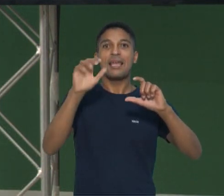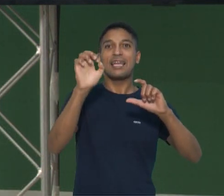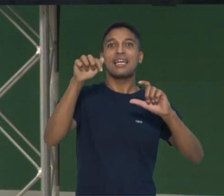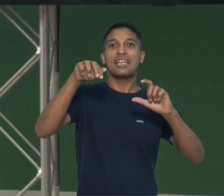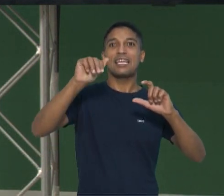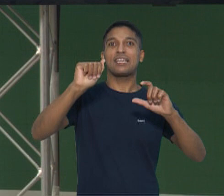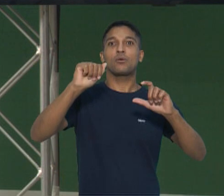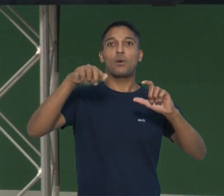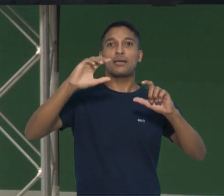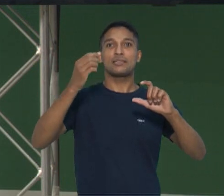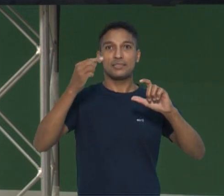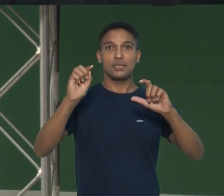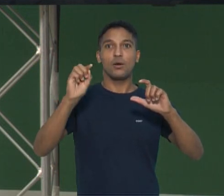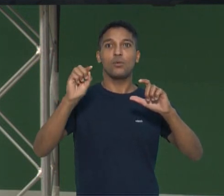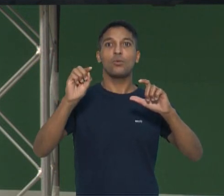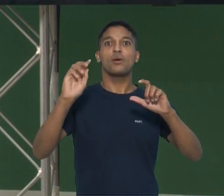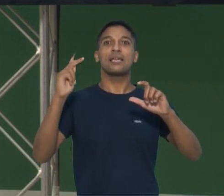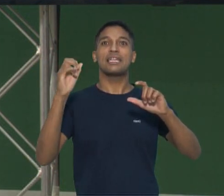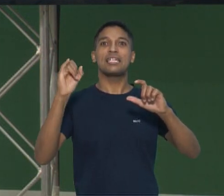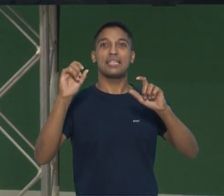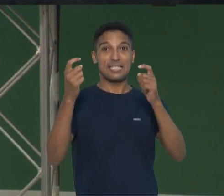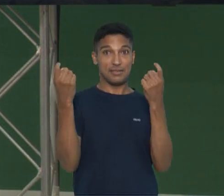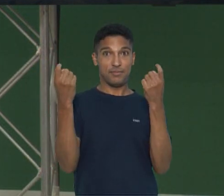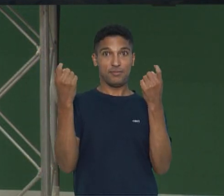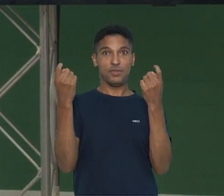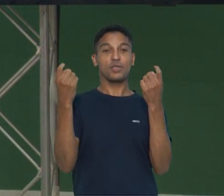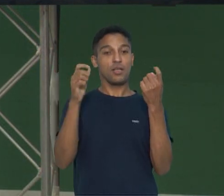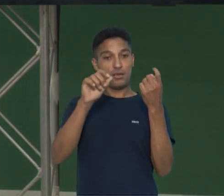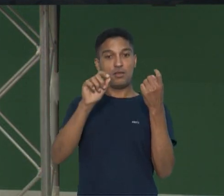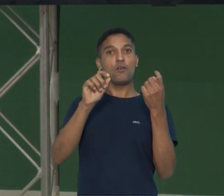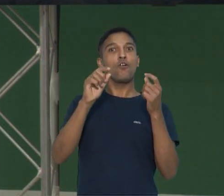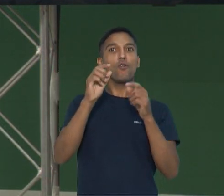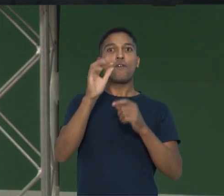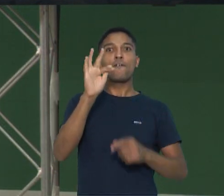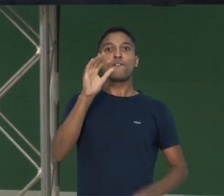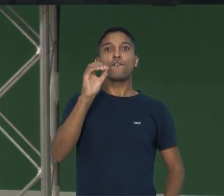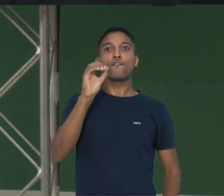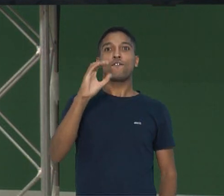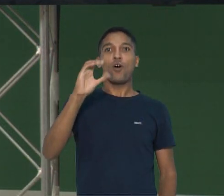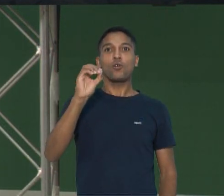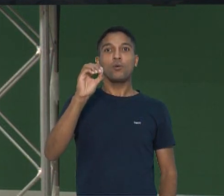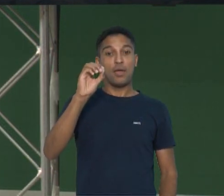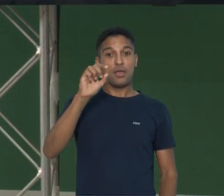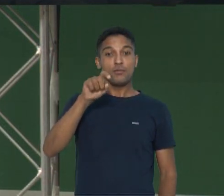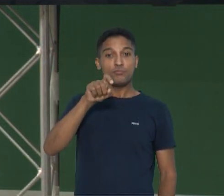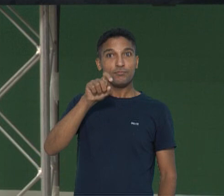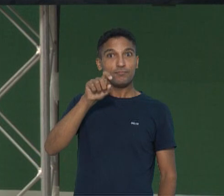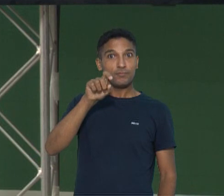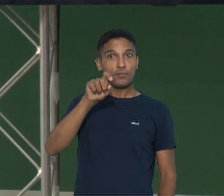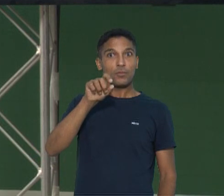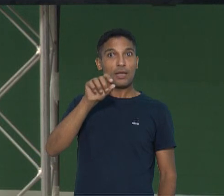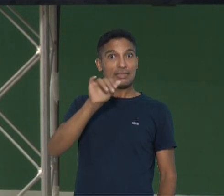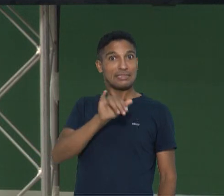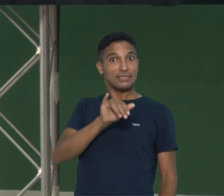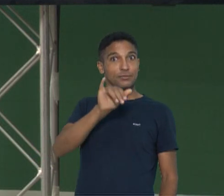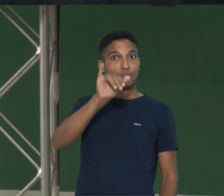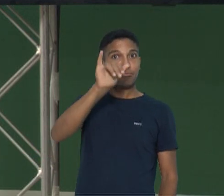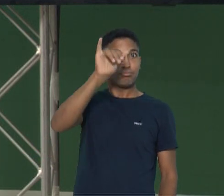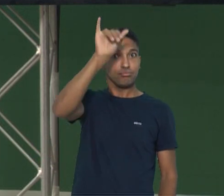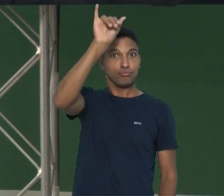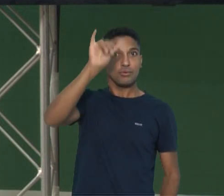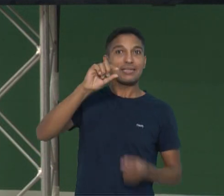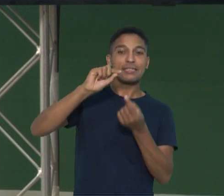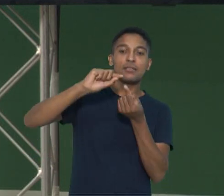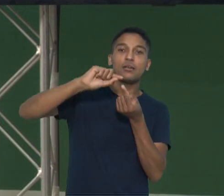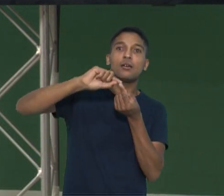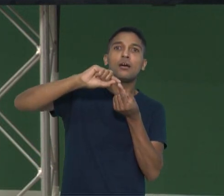sobre o eixo y, tem aqueles valores de a, distâncias focais, dos vértices que foram dados